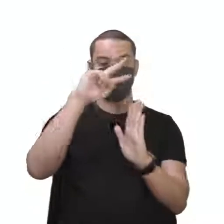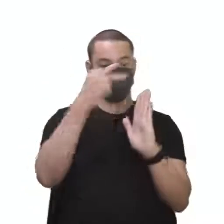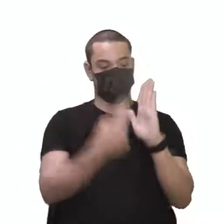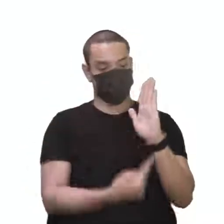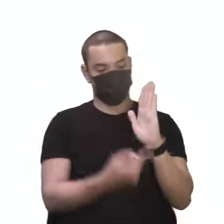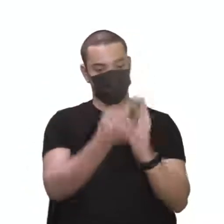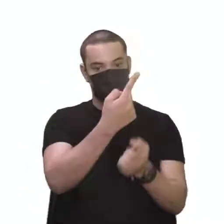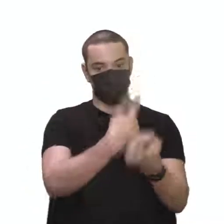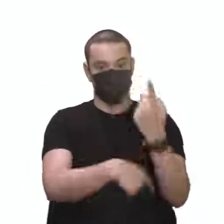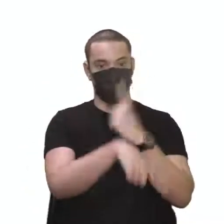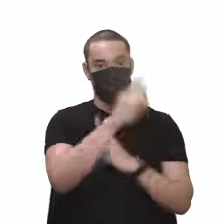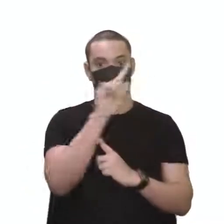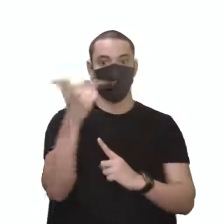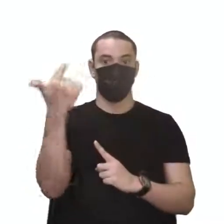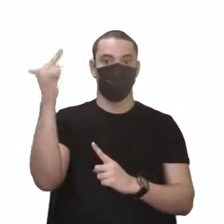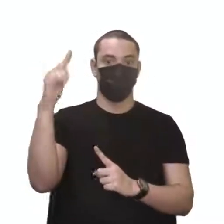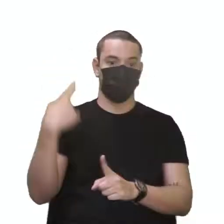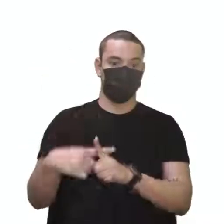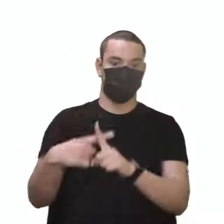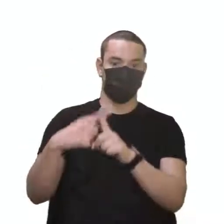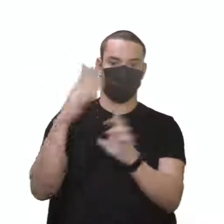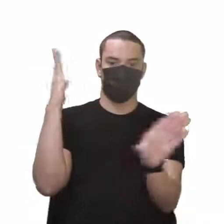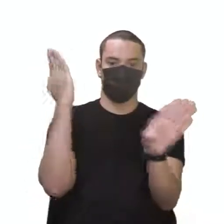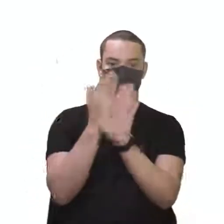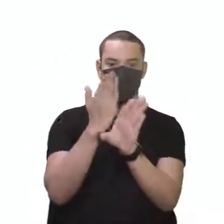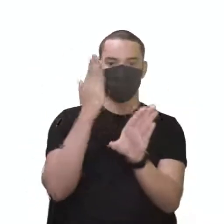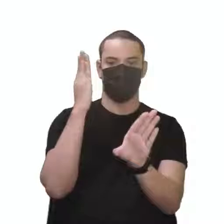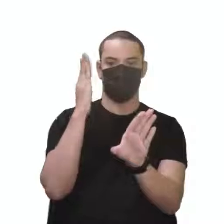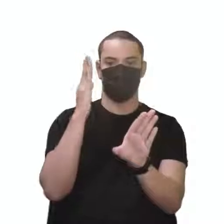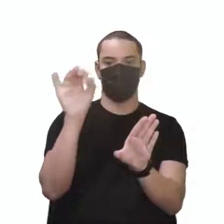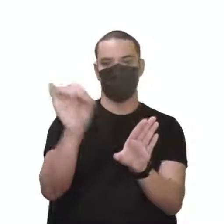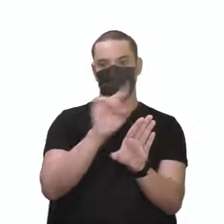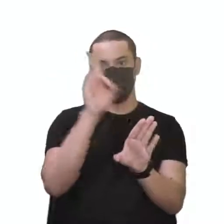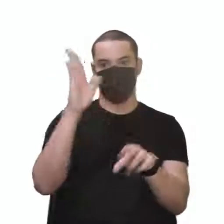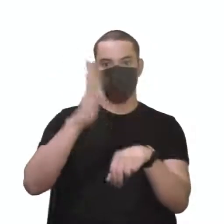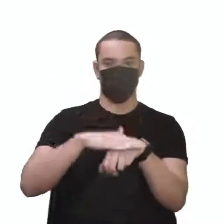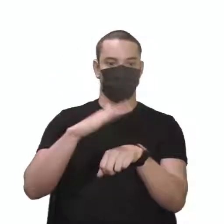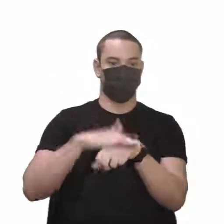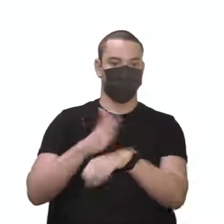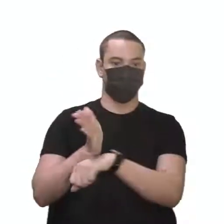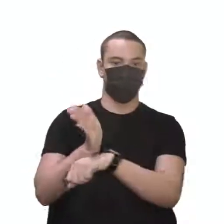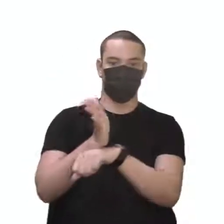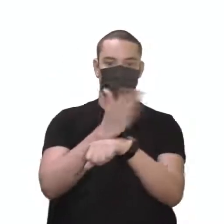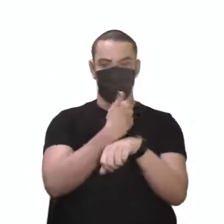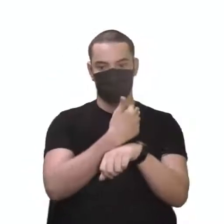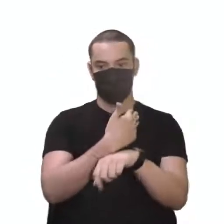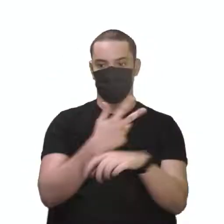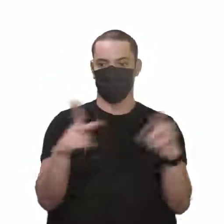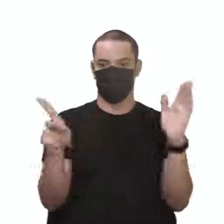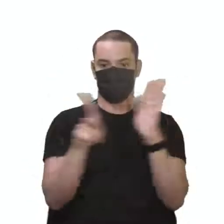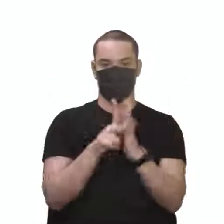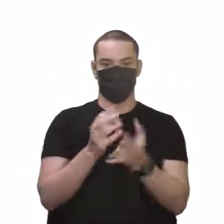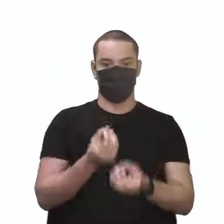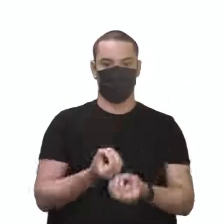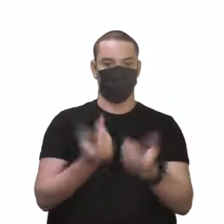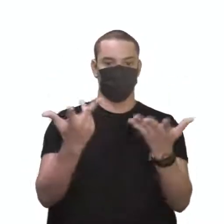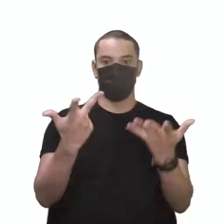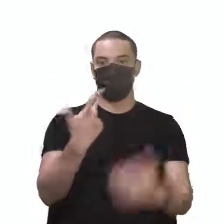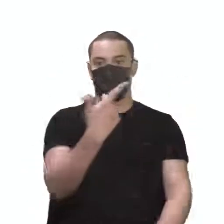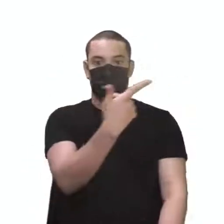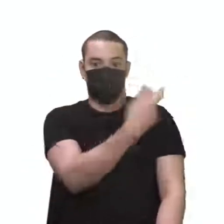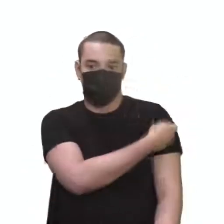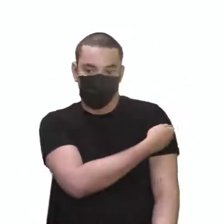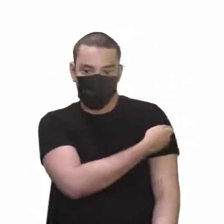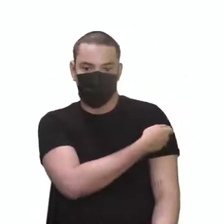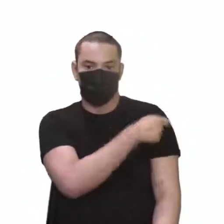aqui outra vantagem, que é descobrirmos ou agirmos nas questões de produções de